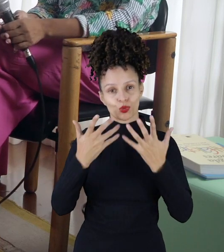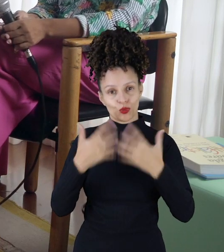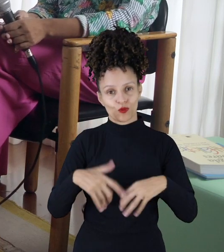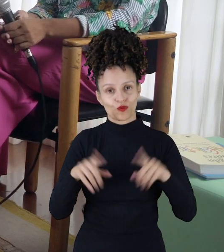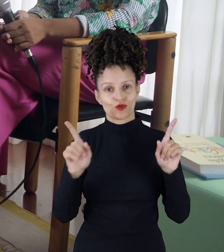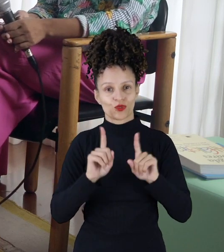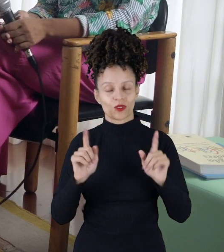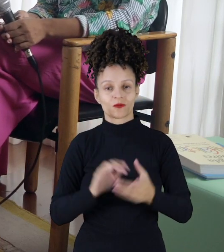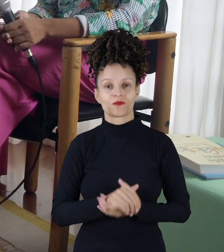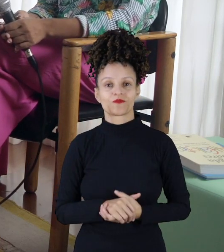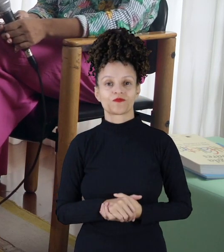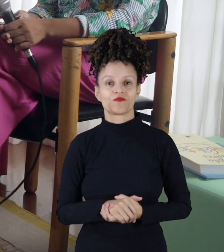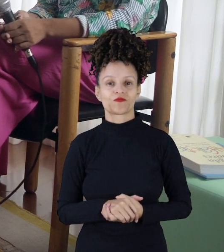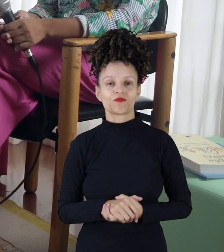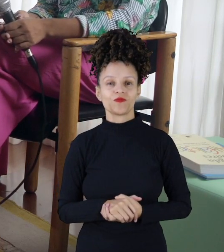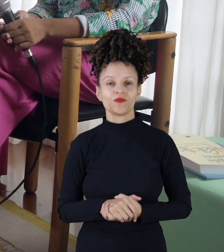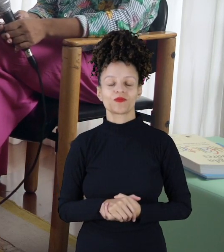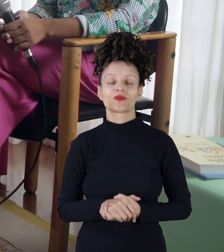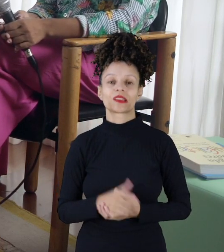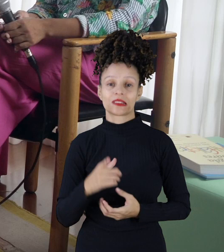artifícios não funcionam.